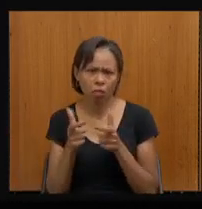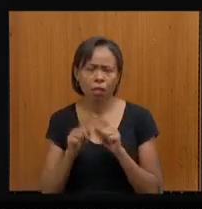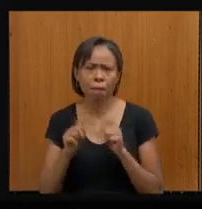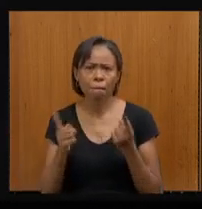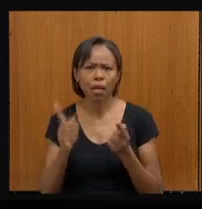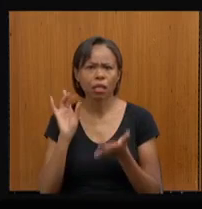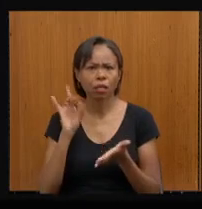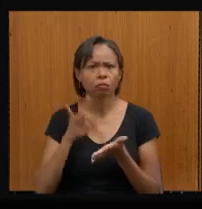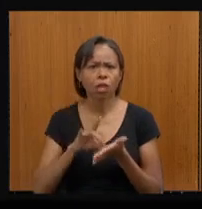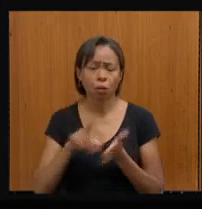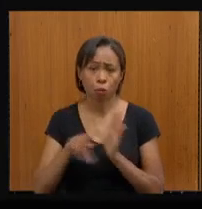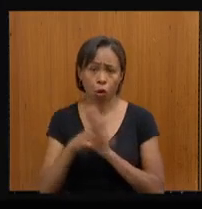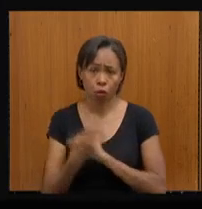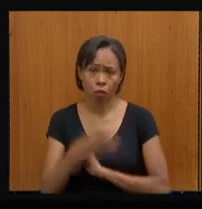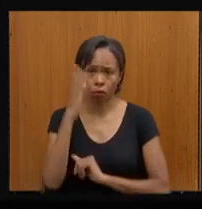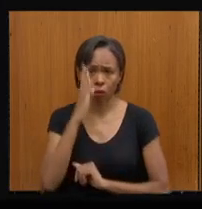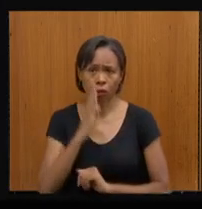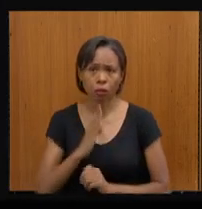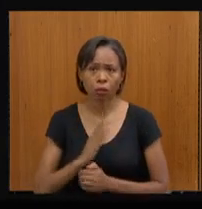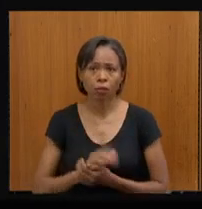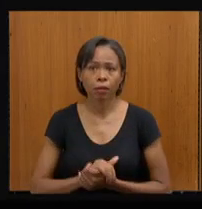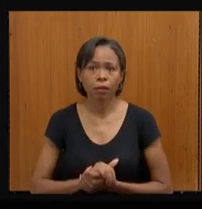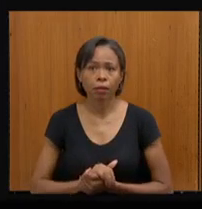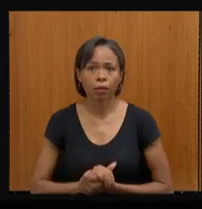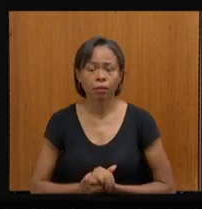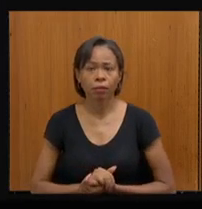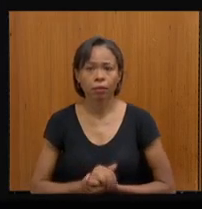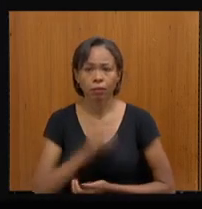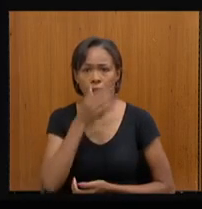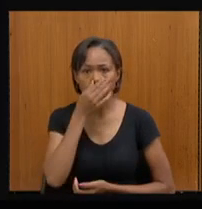Brasil próximo Apaga por favor